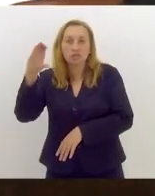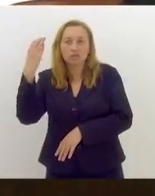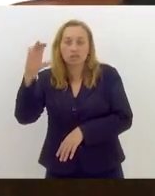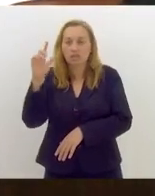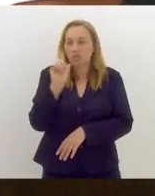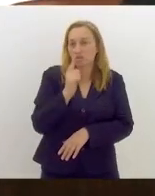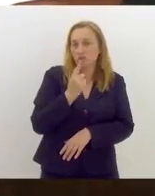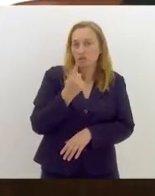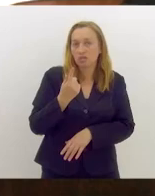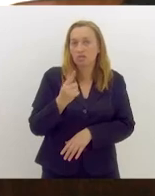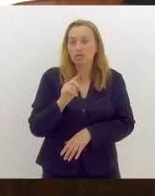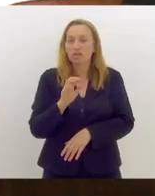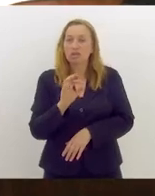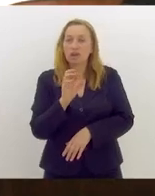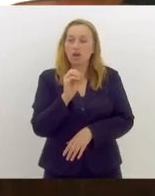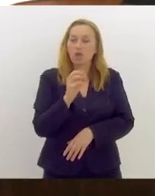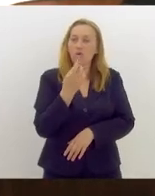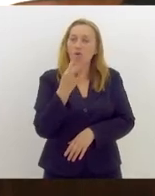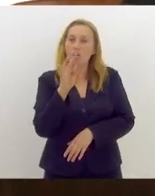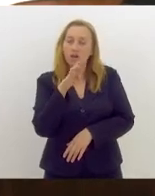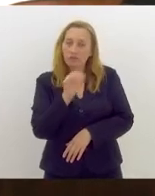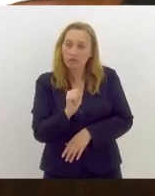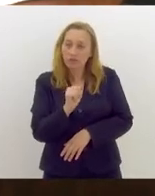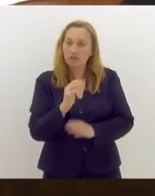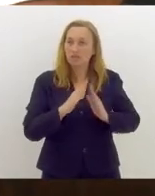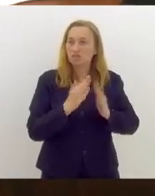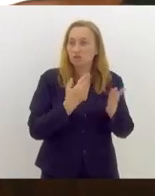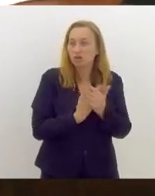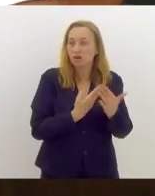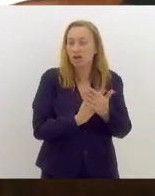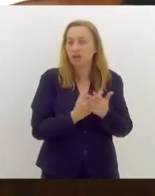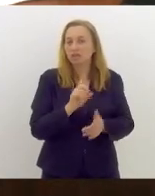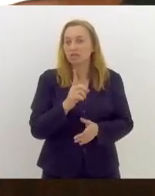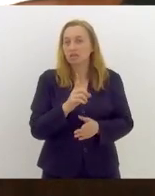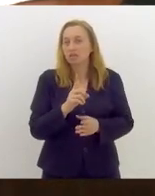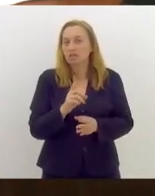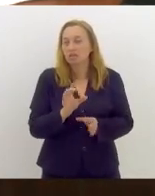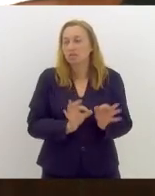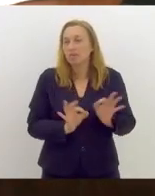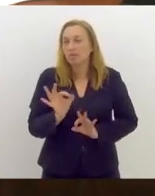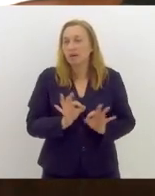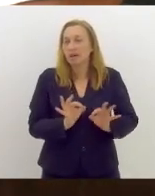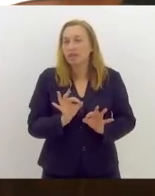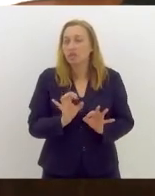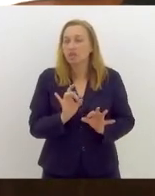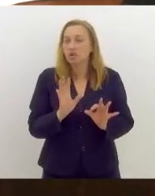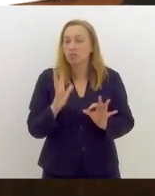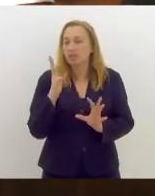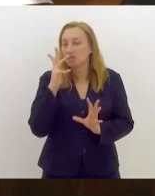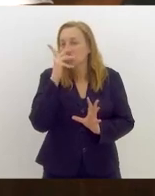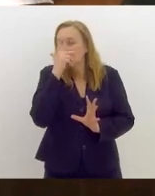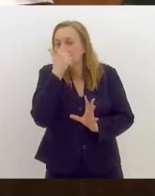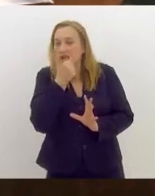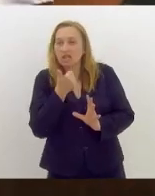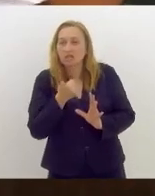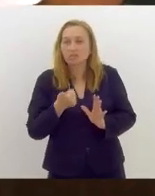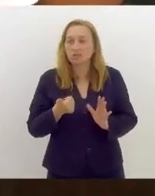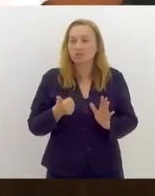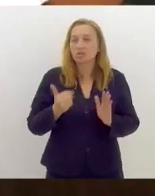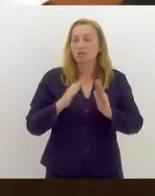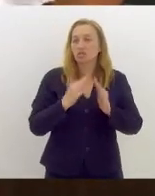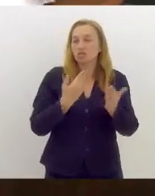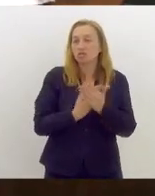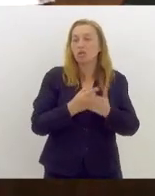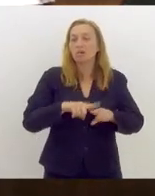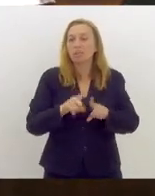que as hortas escolares não sejam hortas ornamentais feitas para embelezar as escolas mas sejam